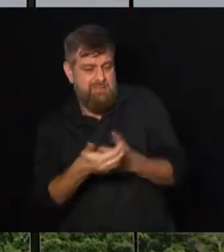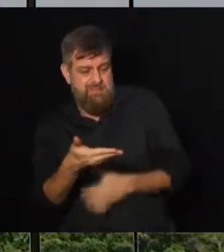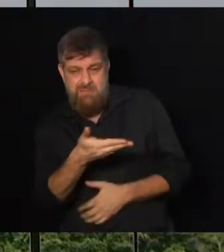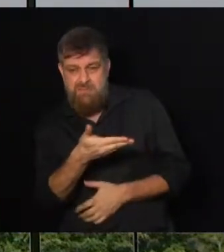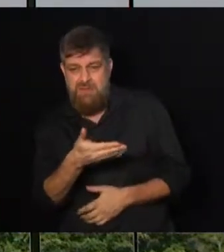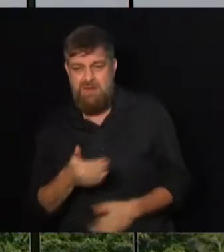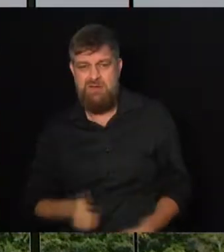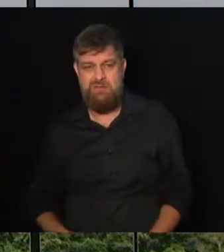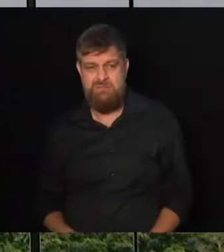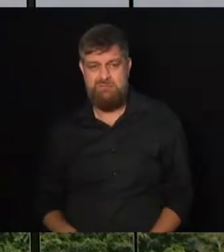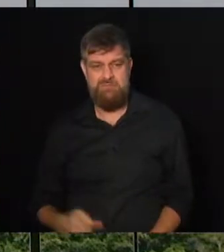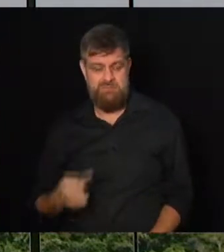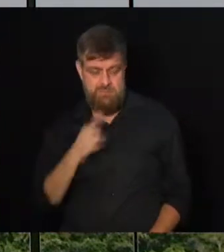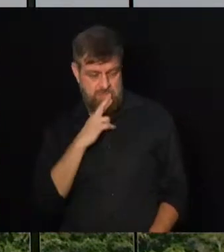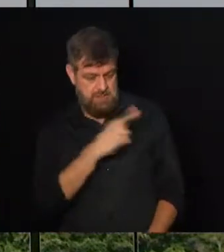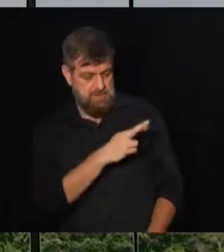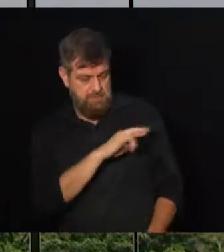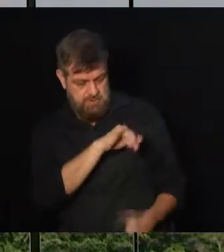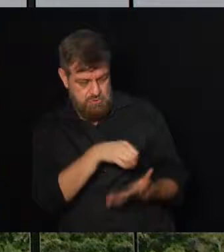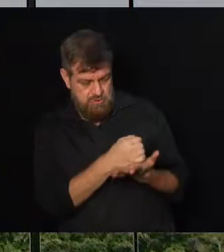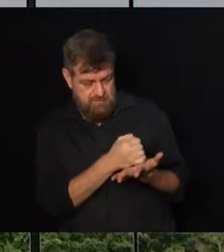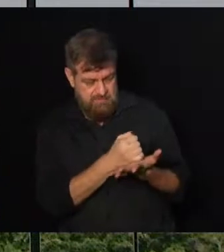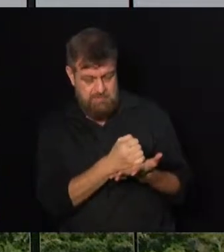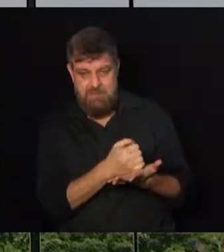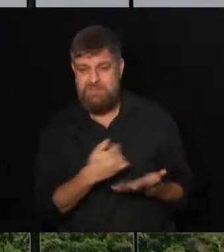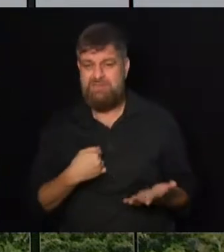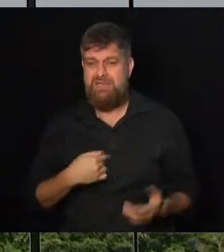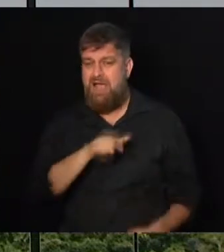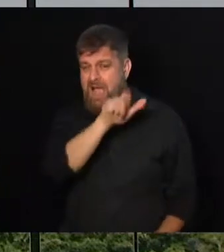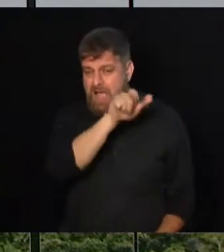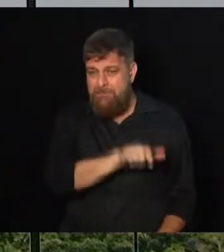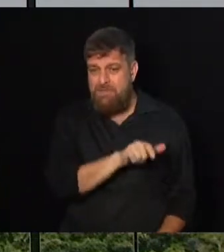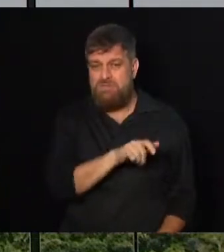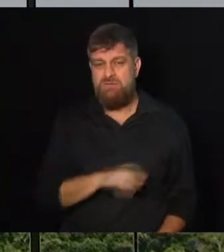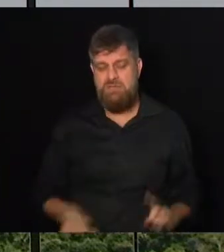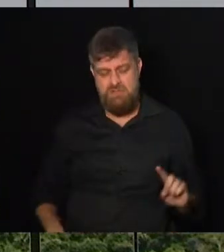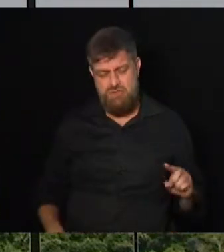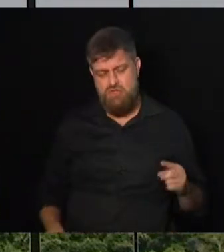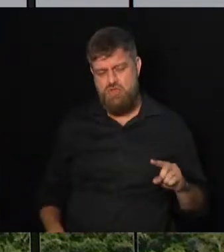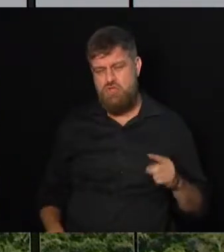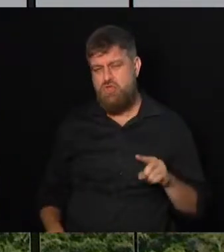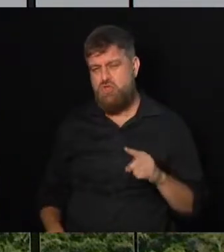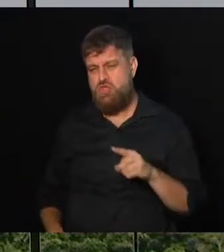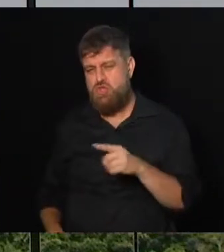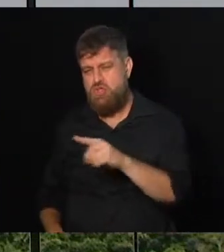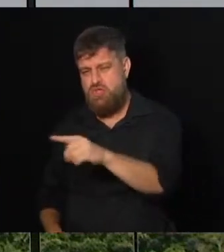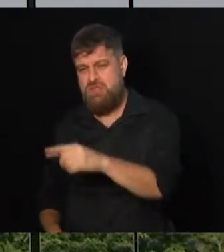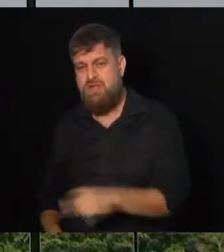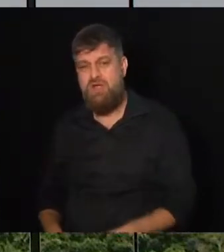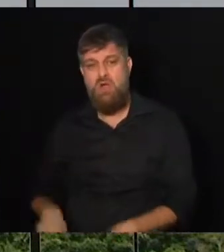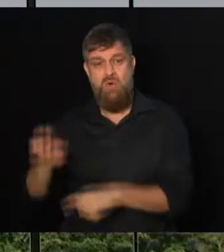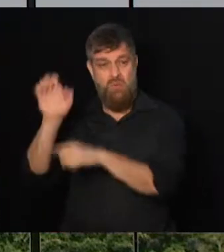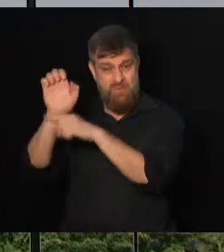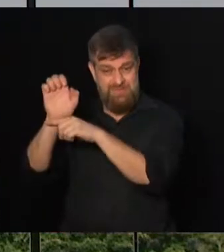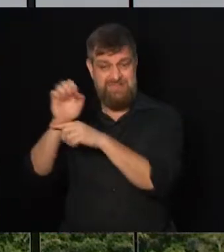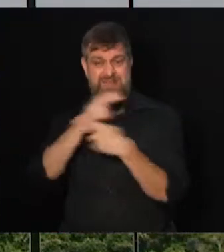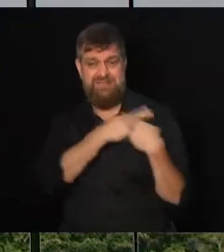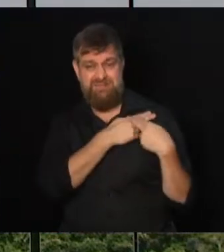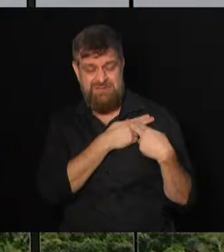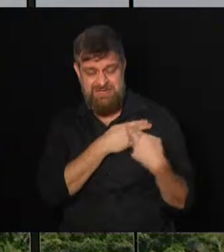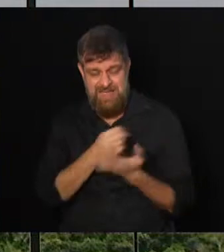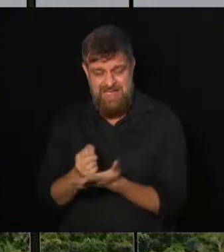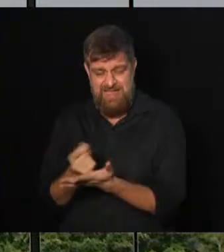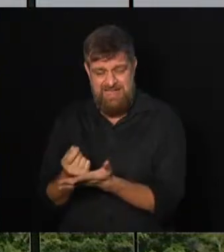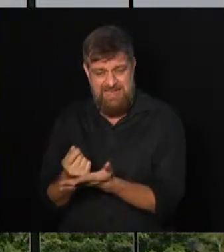tem nem quimioterapia, respondendo o vereador aqui, esse paciente tem que a prefeitura direcionar ele para o estado. E muitos remédios de alto